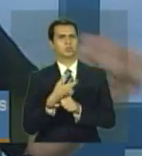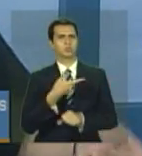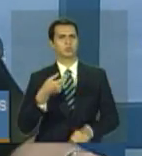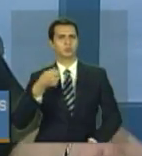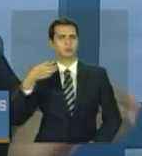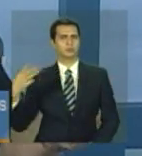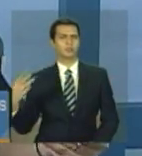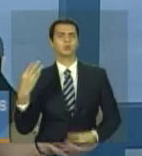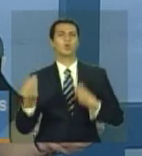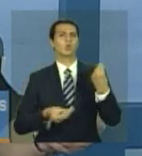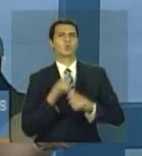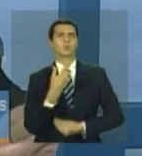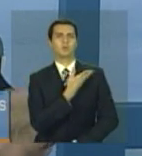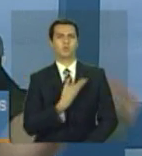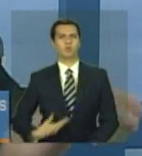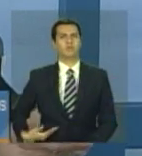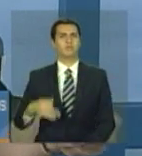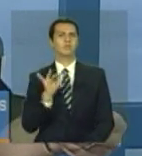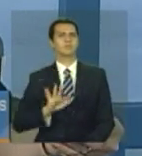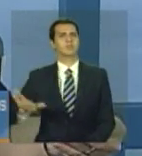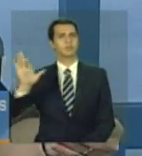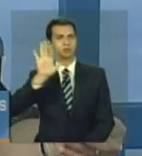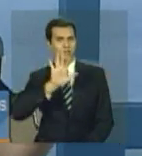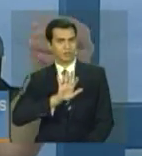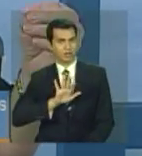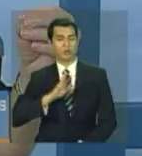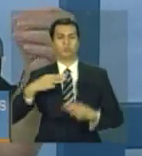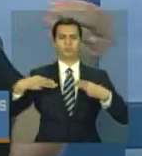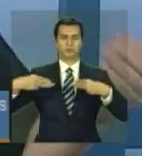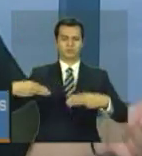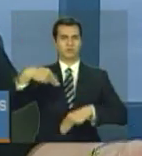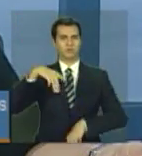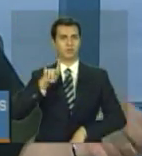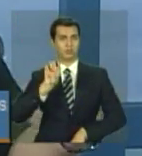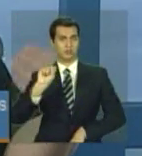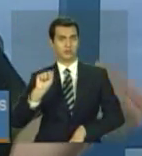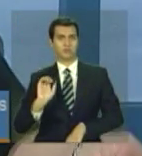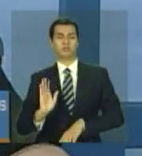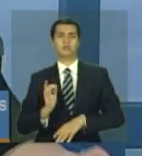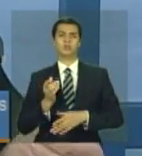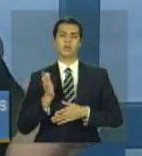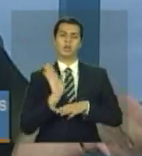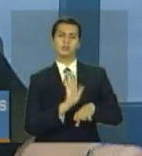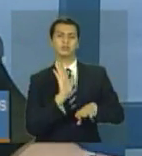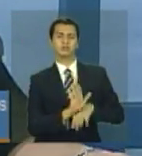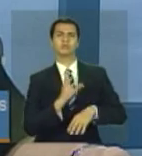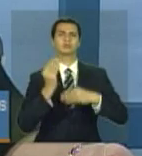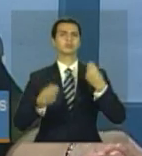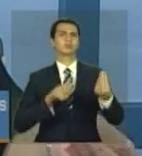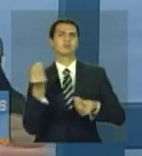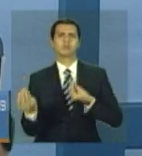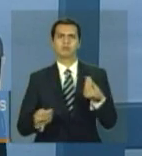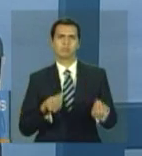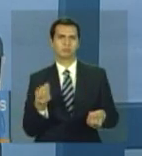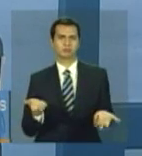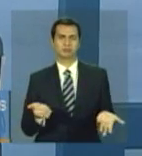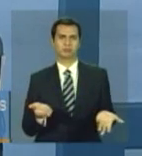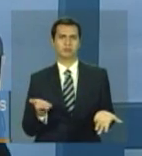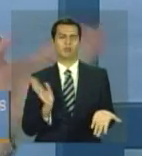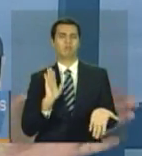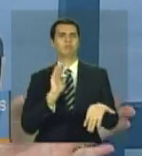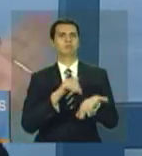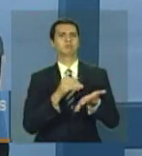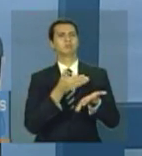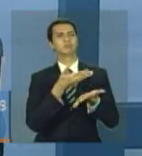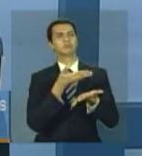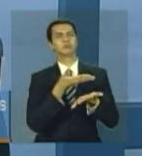como que o governo federal, por meio do Ministério, prestou, que tipo de apoio, que forma esse apoio chegou,